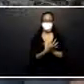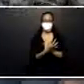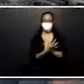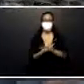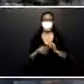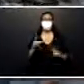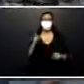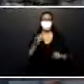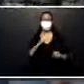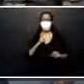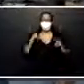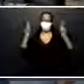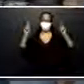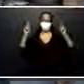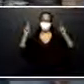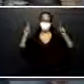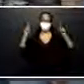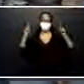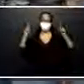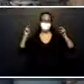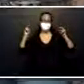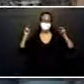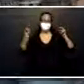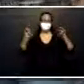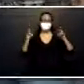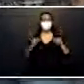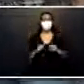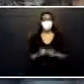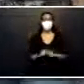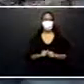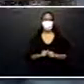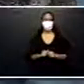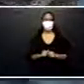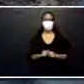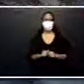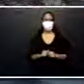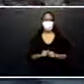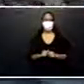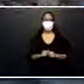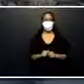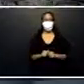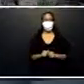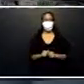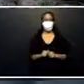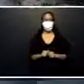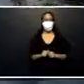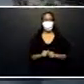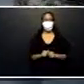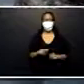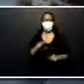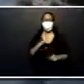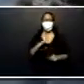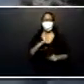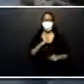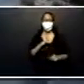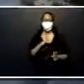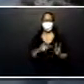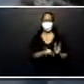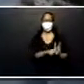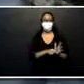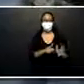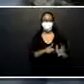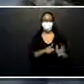do texto, né, por Gabriel Grabowski. E aqui nós já temos a